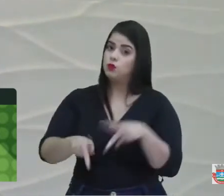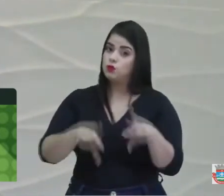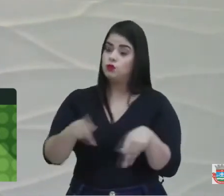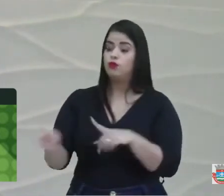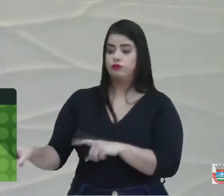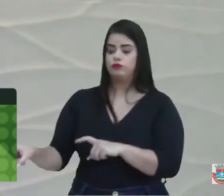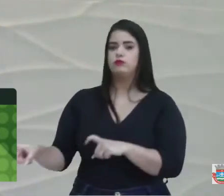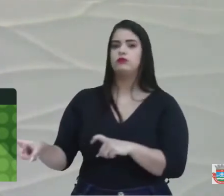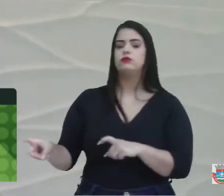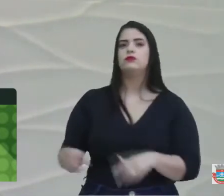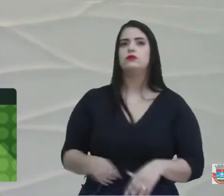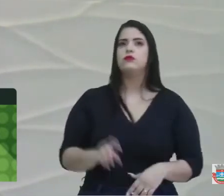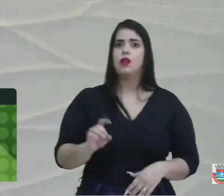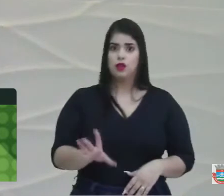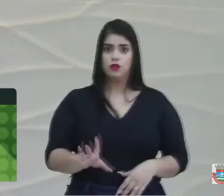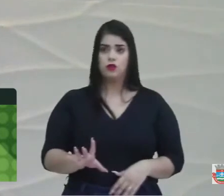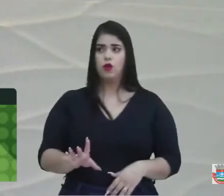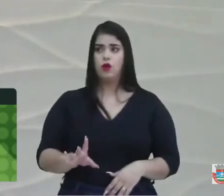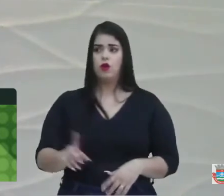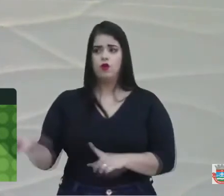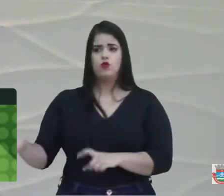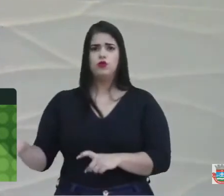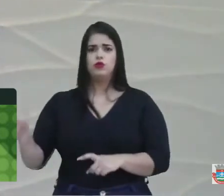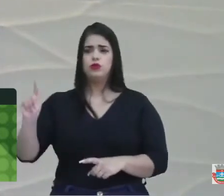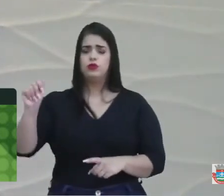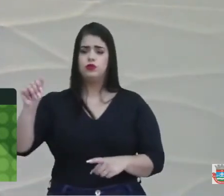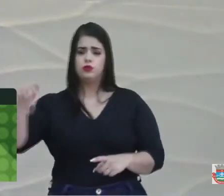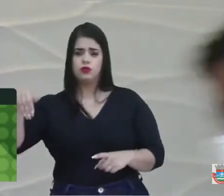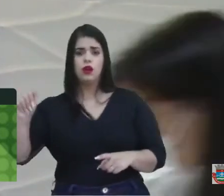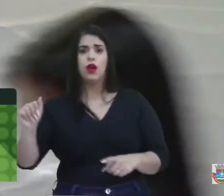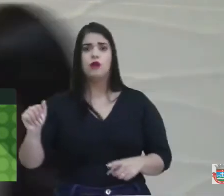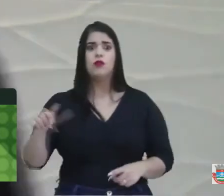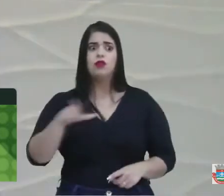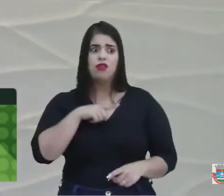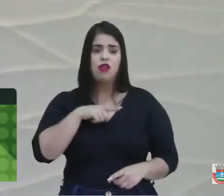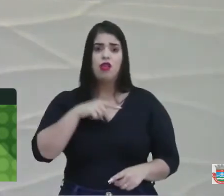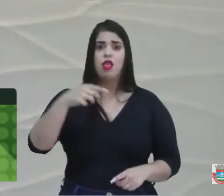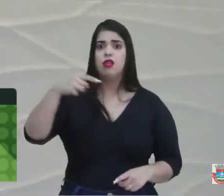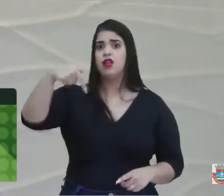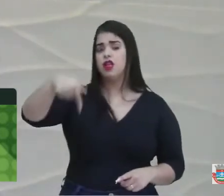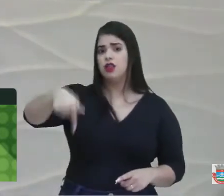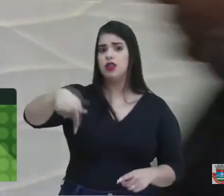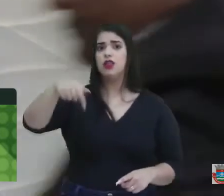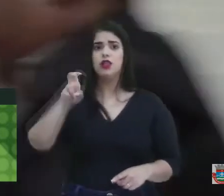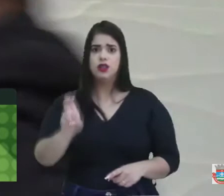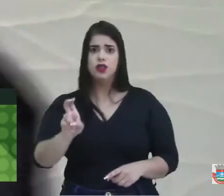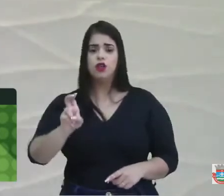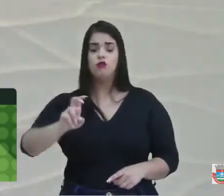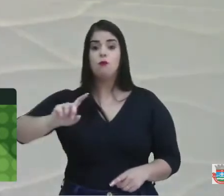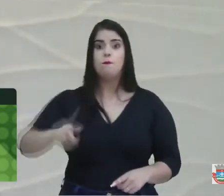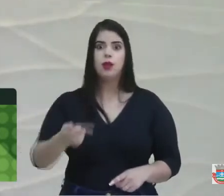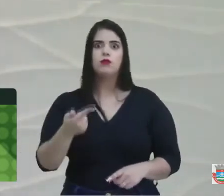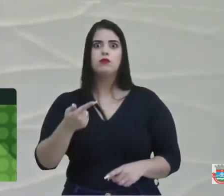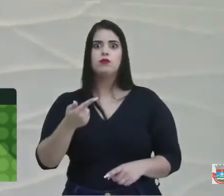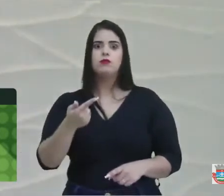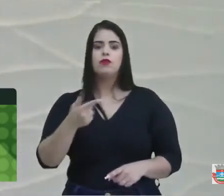né, só o Gama são mais de 75 mil litros de água, de água boa, né, fora o que